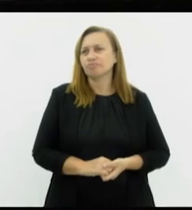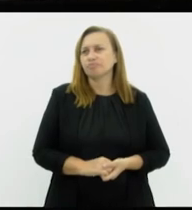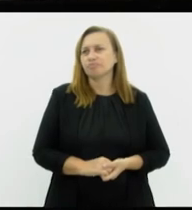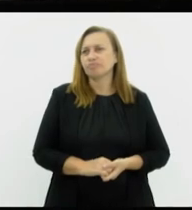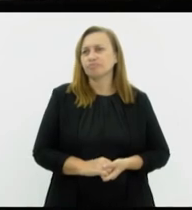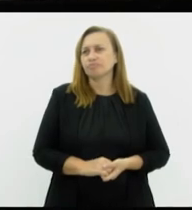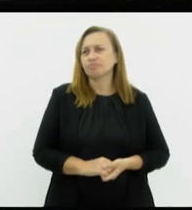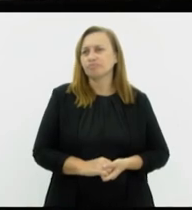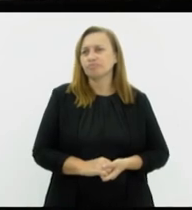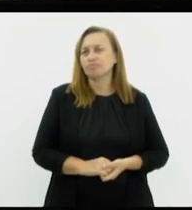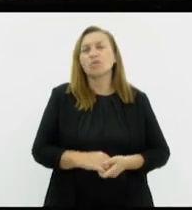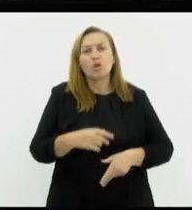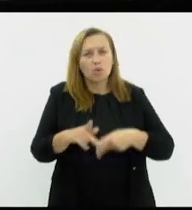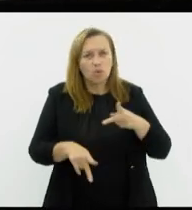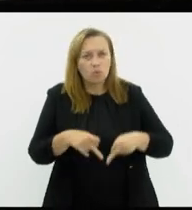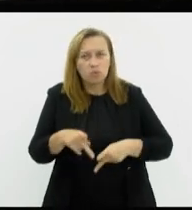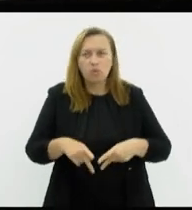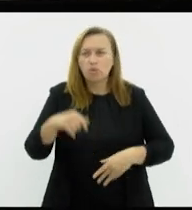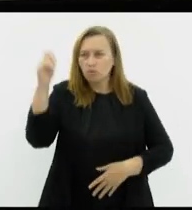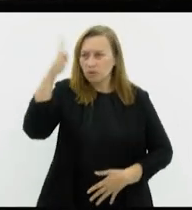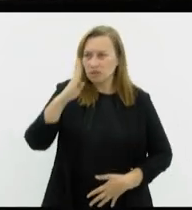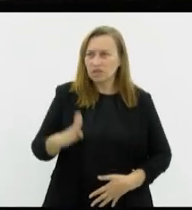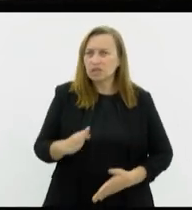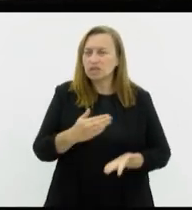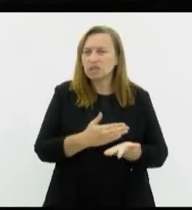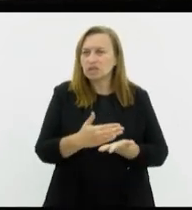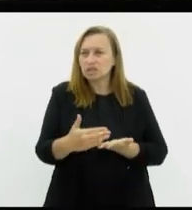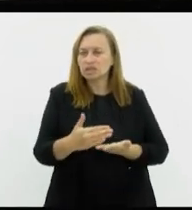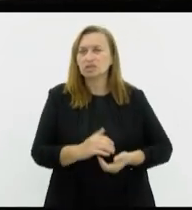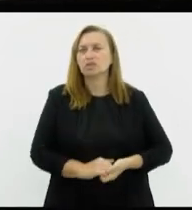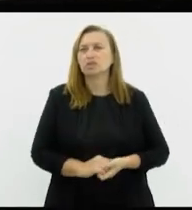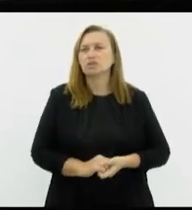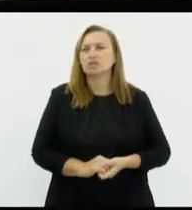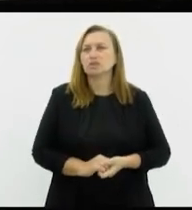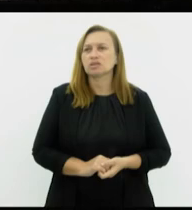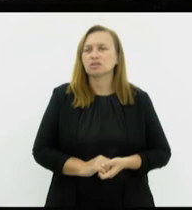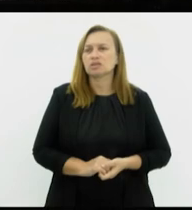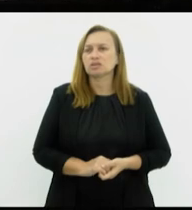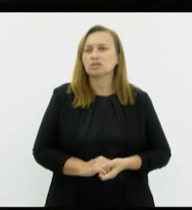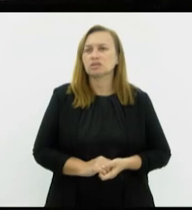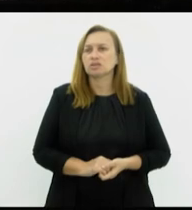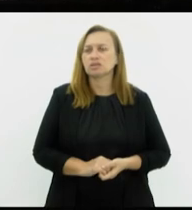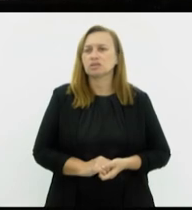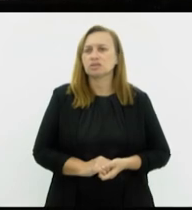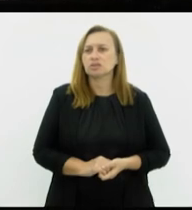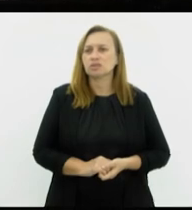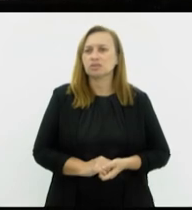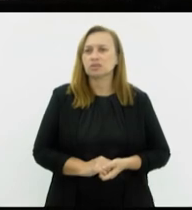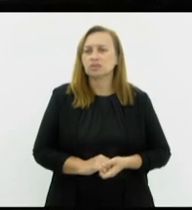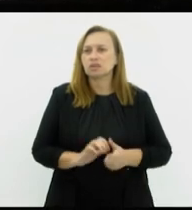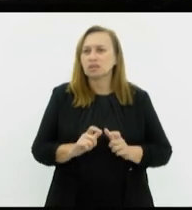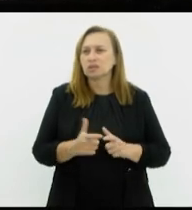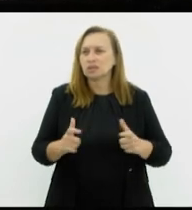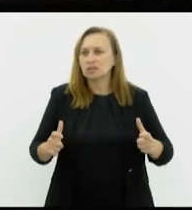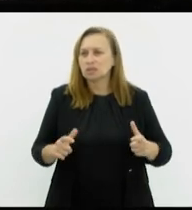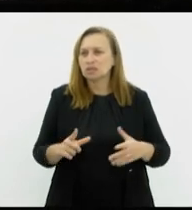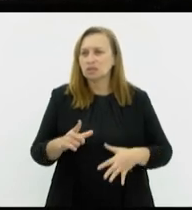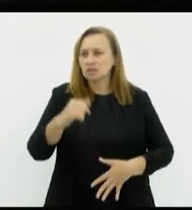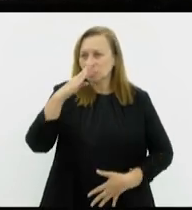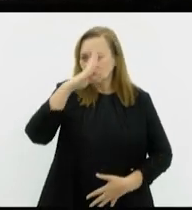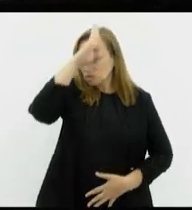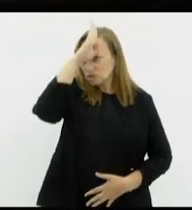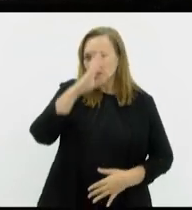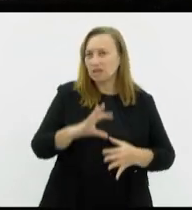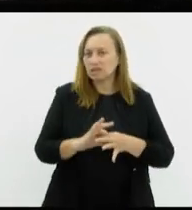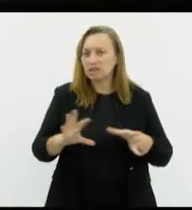A gente, a população brasileira, começou pelo advento, né, do grande legado que o presidente Bolsonaro deixa